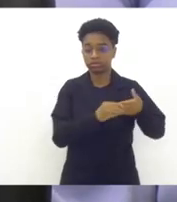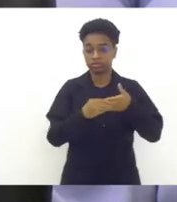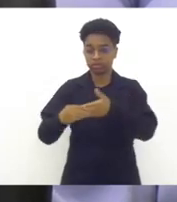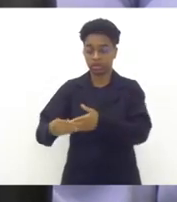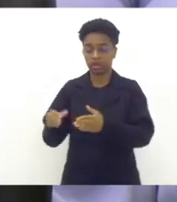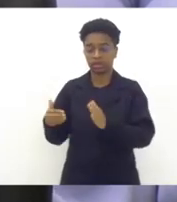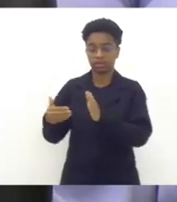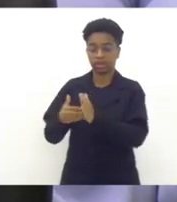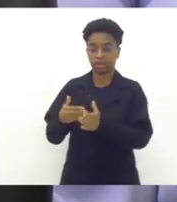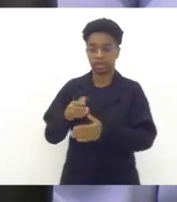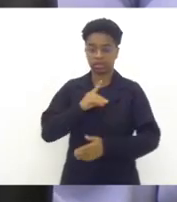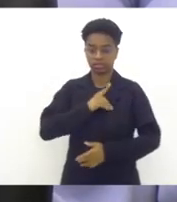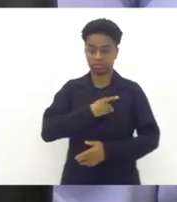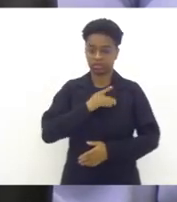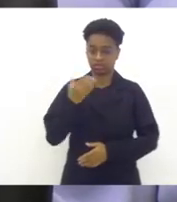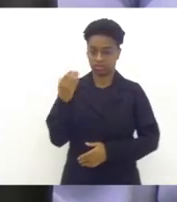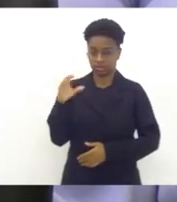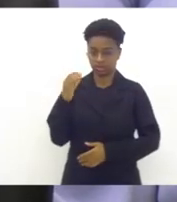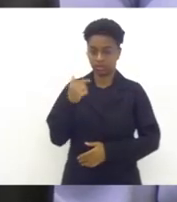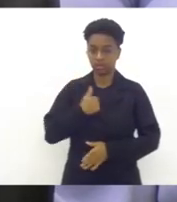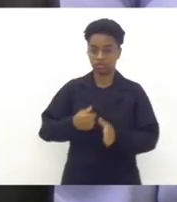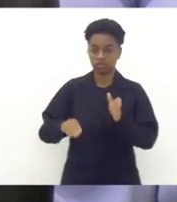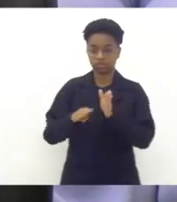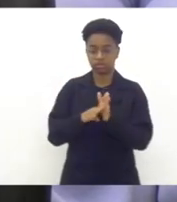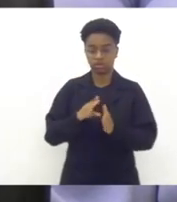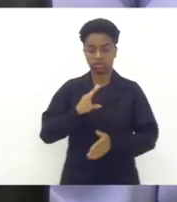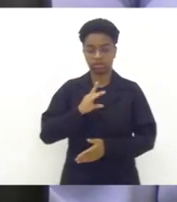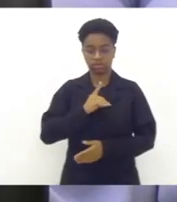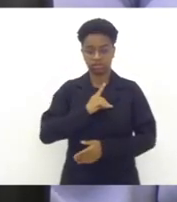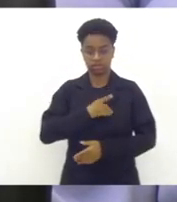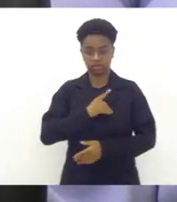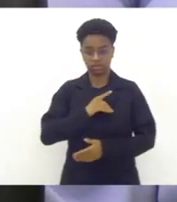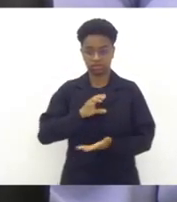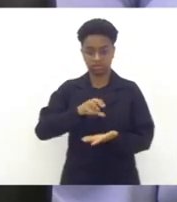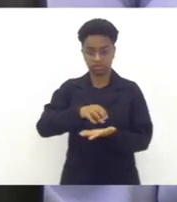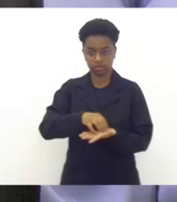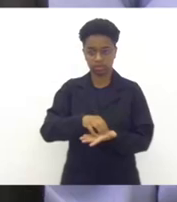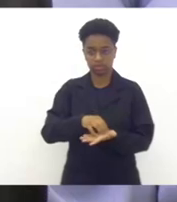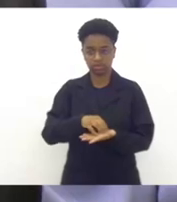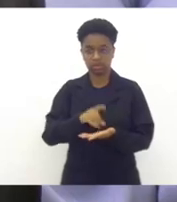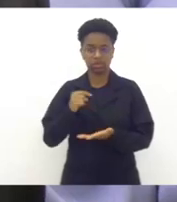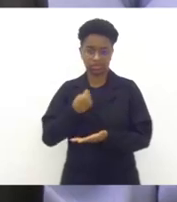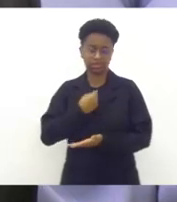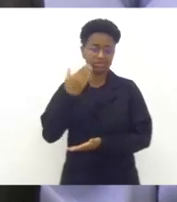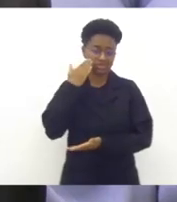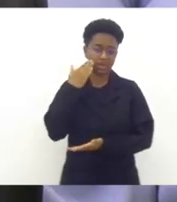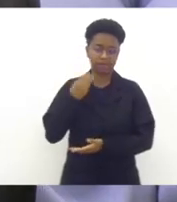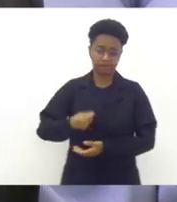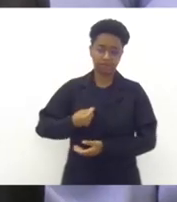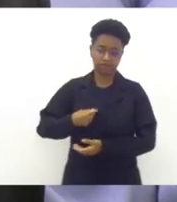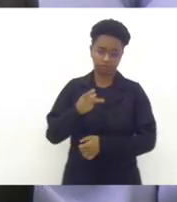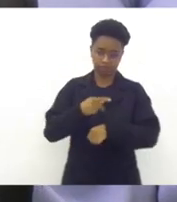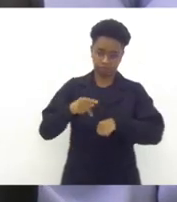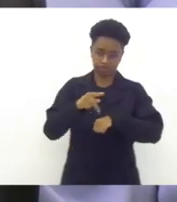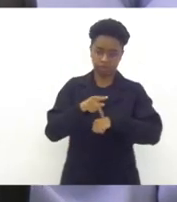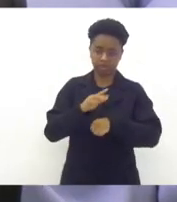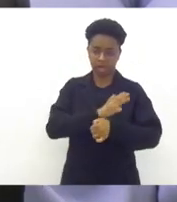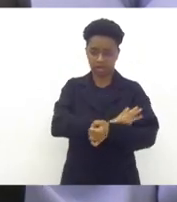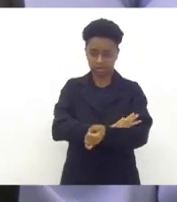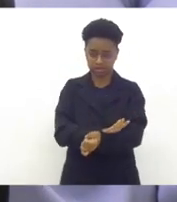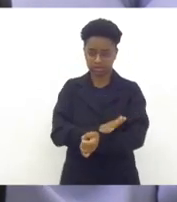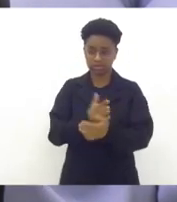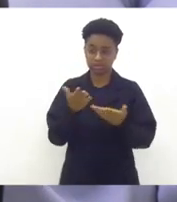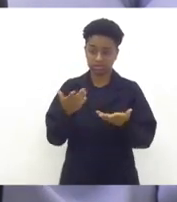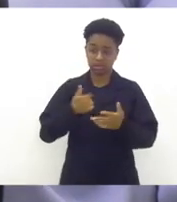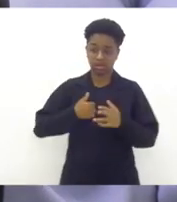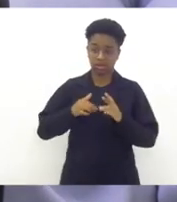de Niterói. Aí chegando lá, eu, assim, a gente sabe que a gente vive num país racista. Eu tinha